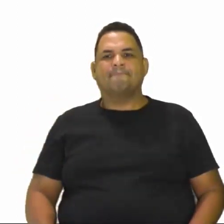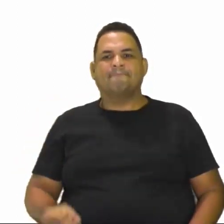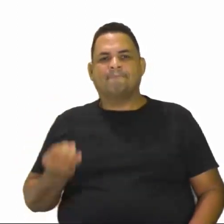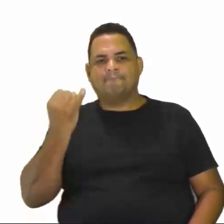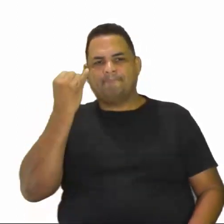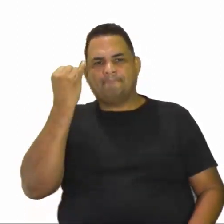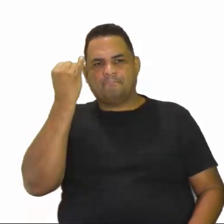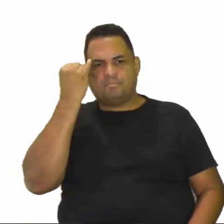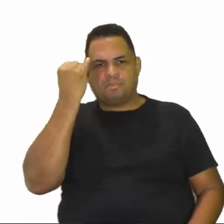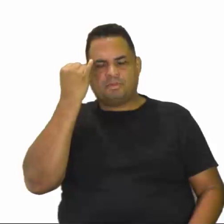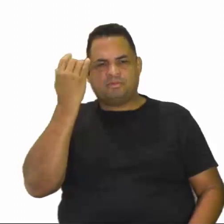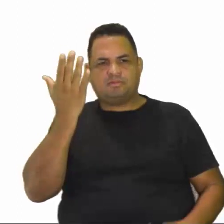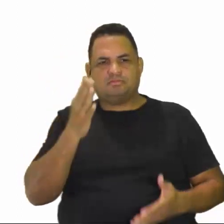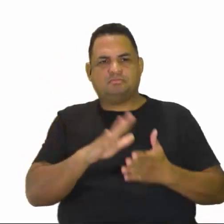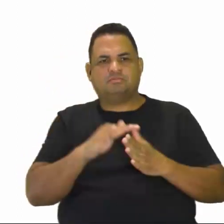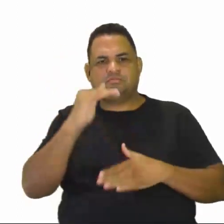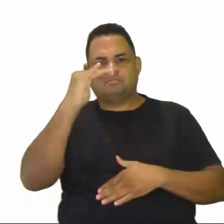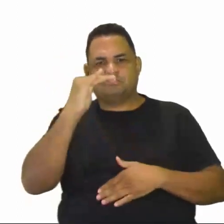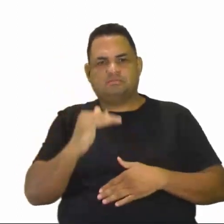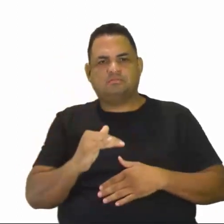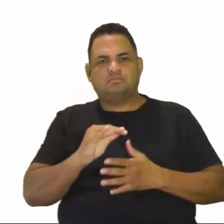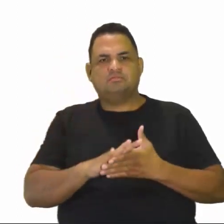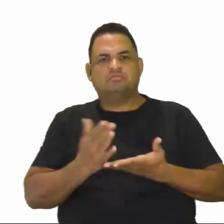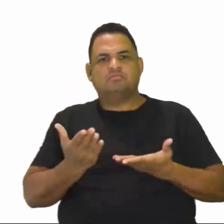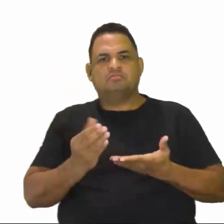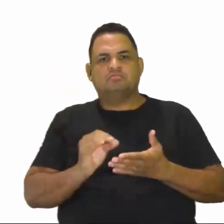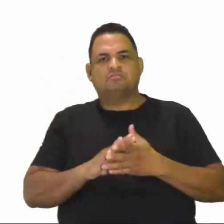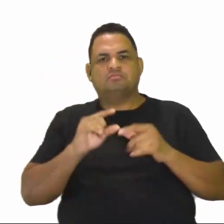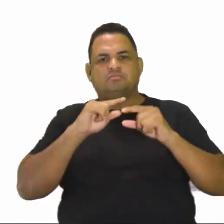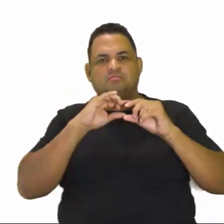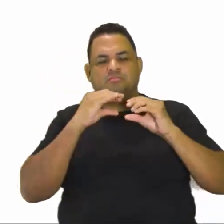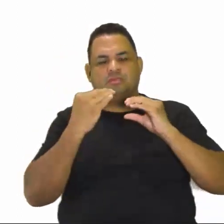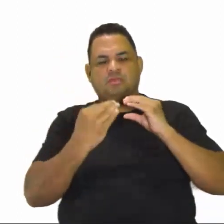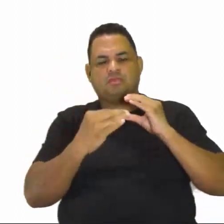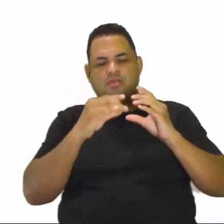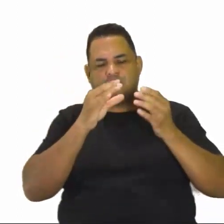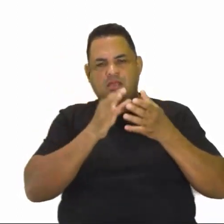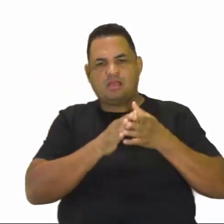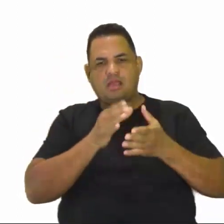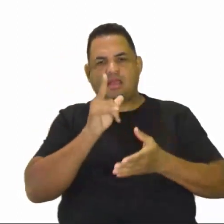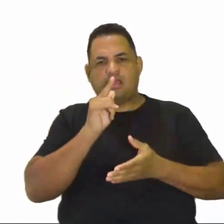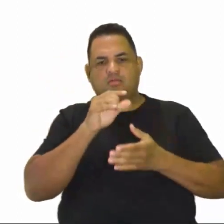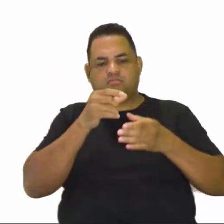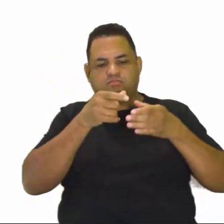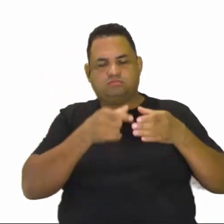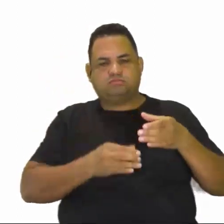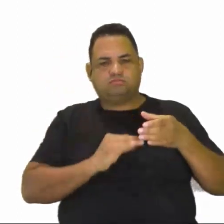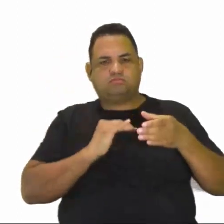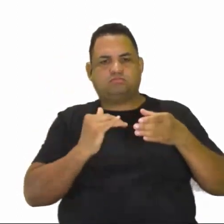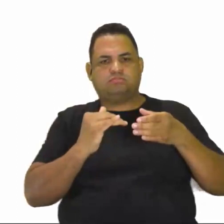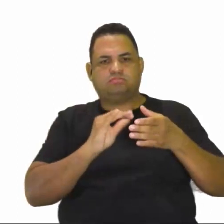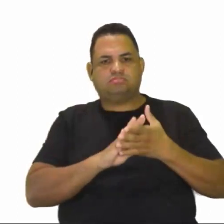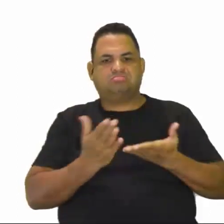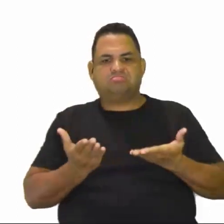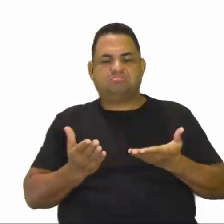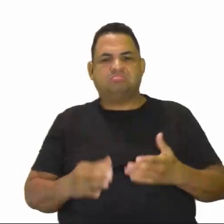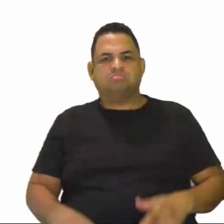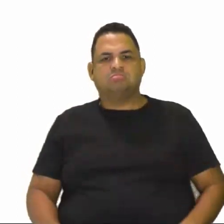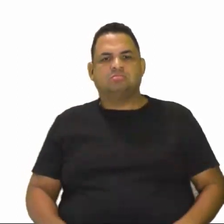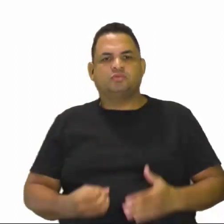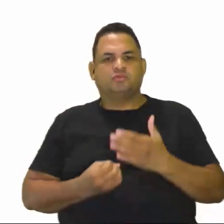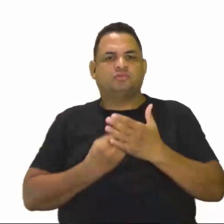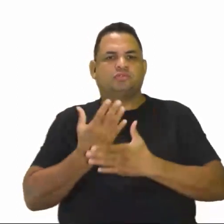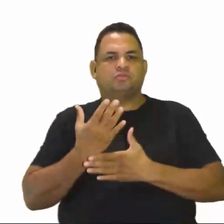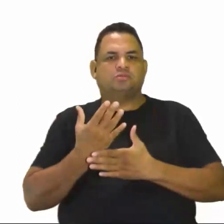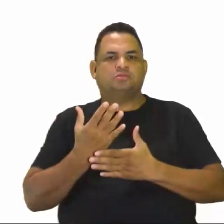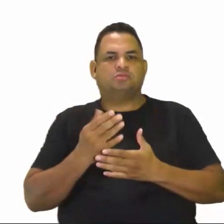As informações abaixo foram extraídas do rótulo da água mineral de determinada fonte. Aí tem aqui